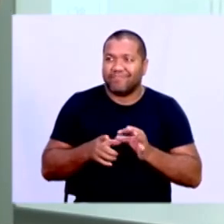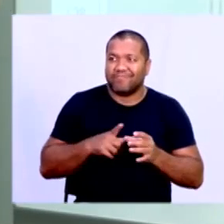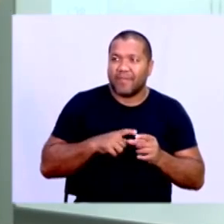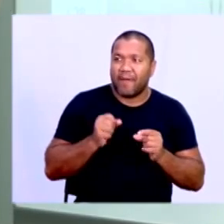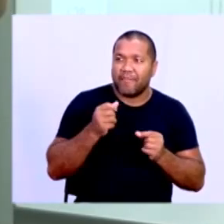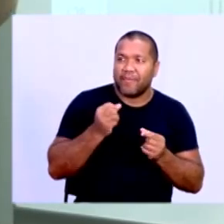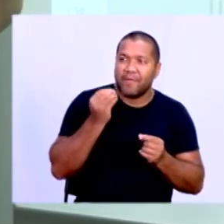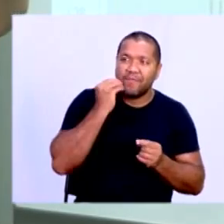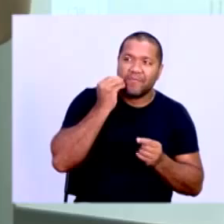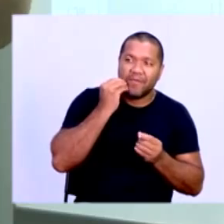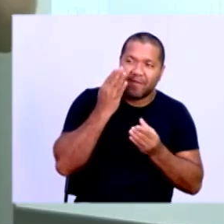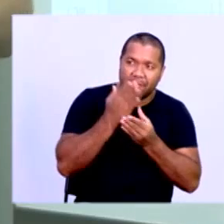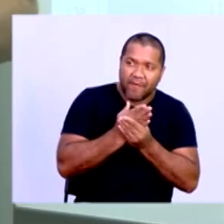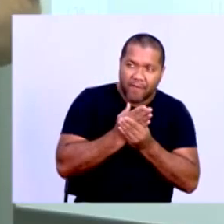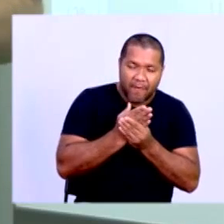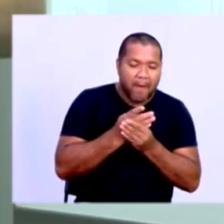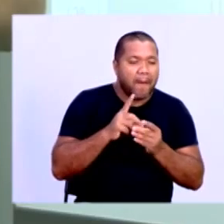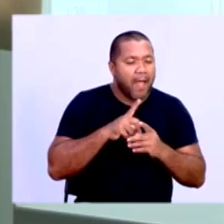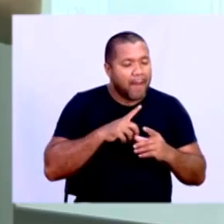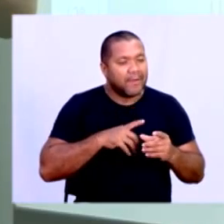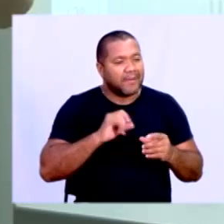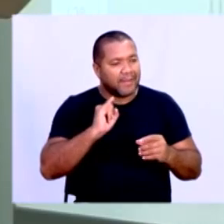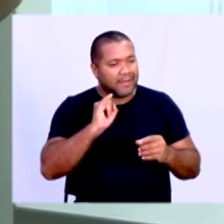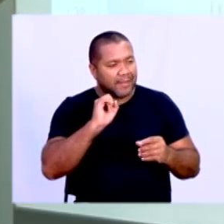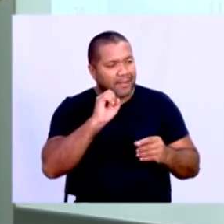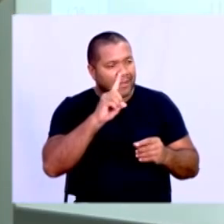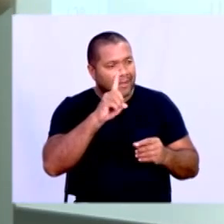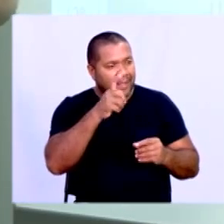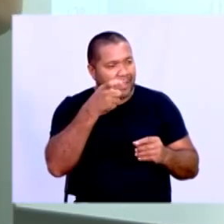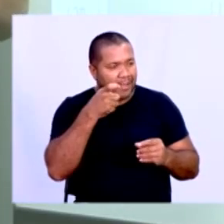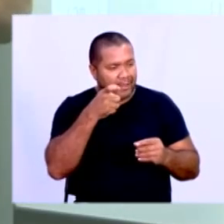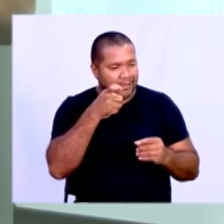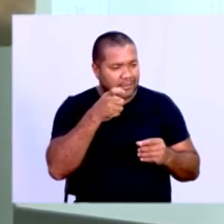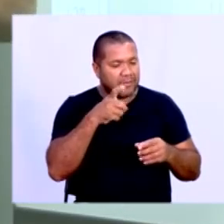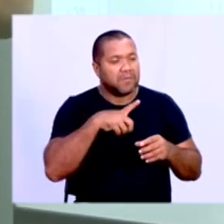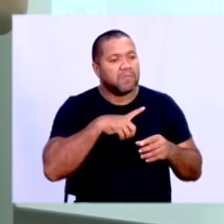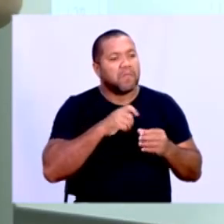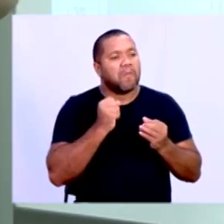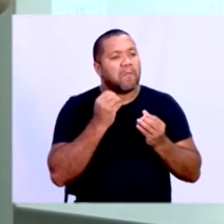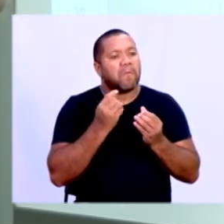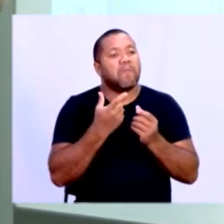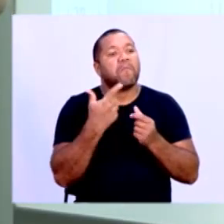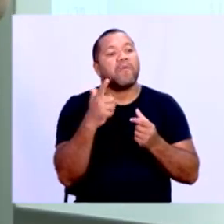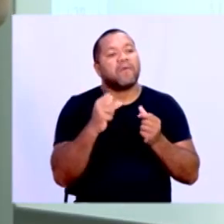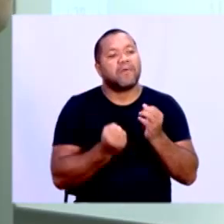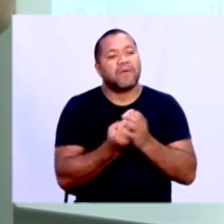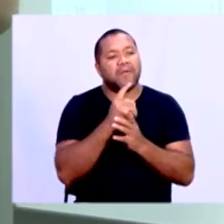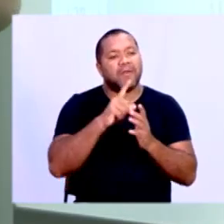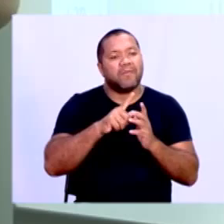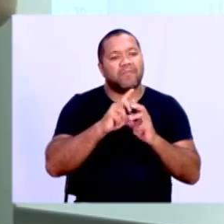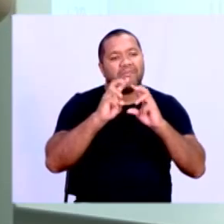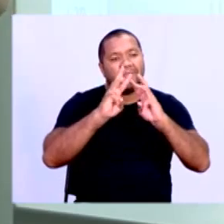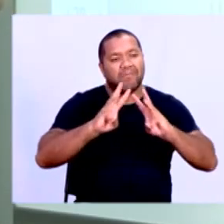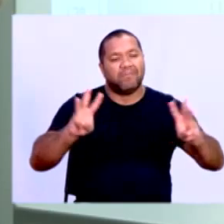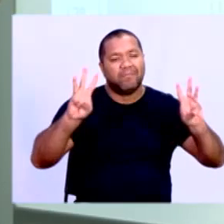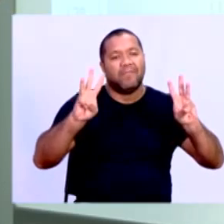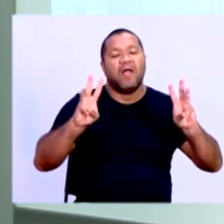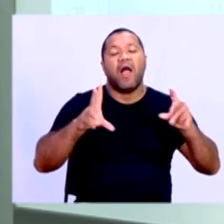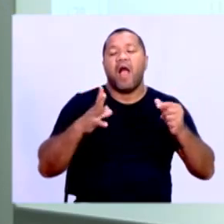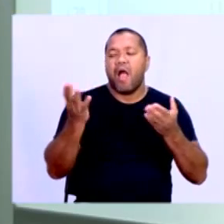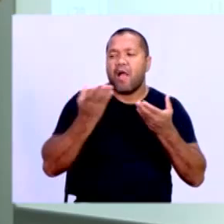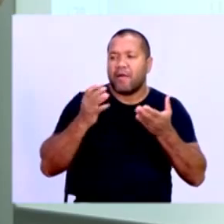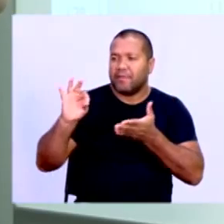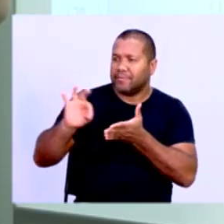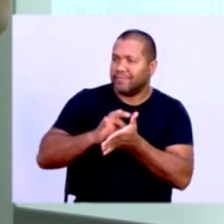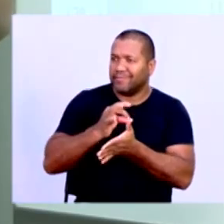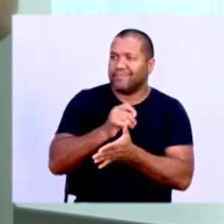fazer uma página, você precisa da index, você cria uma página index, depois você cria uma página, aí eu quero fazer um cadastro do aluno,